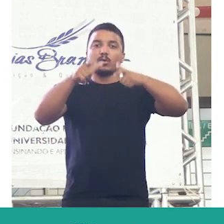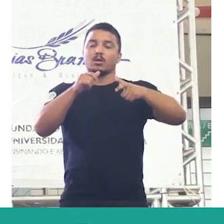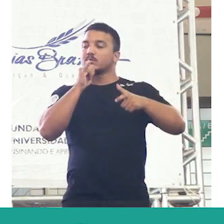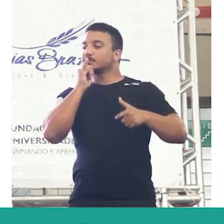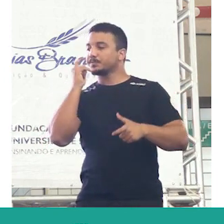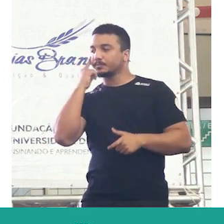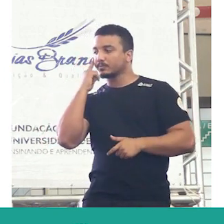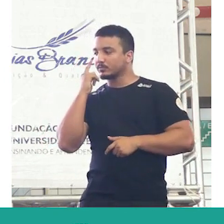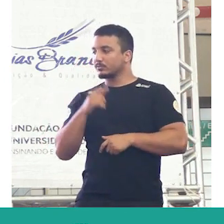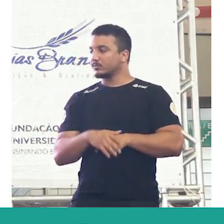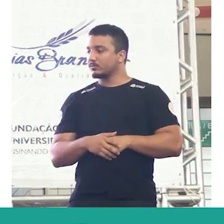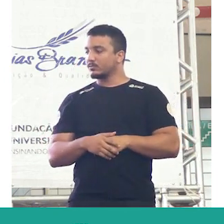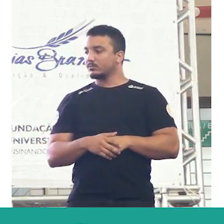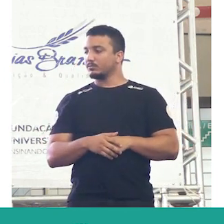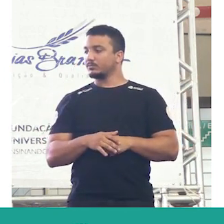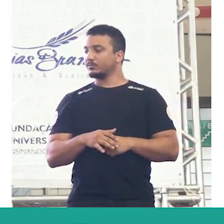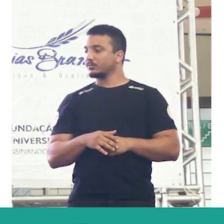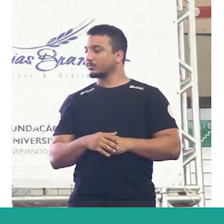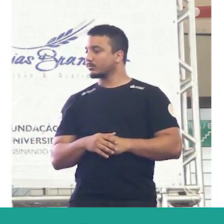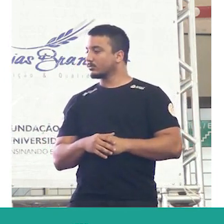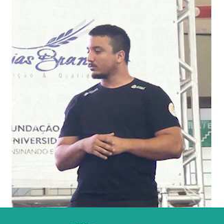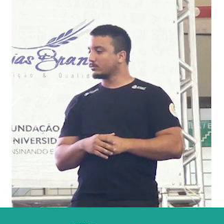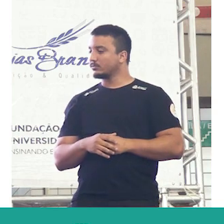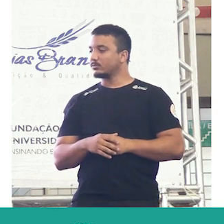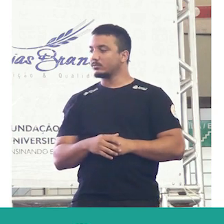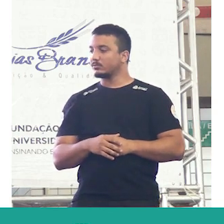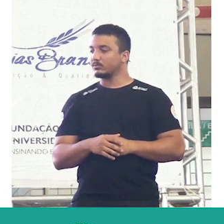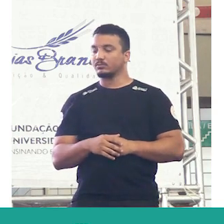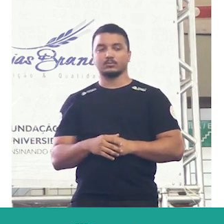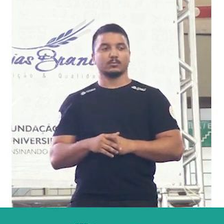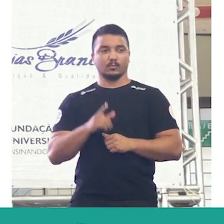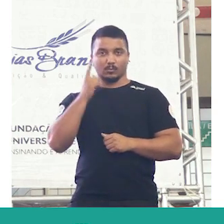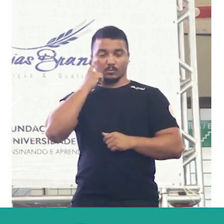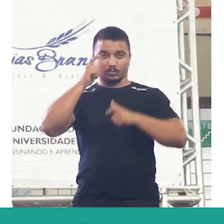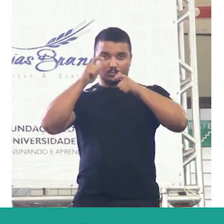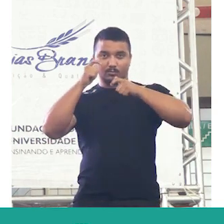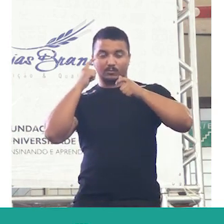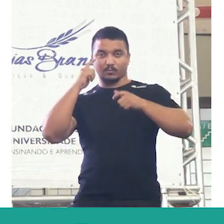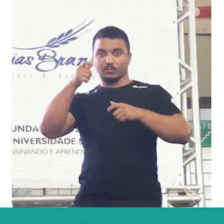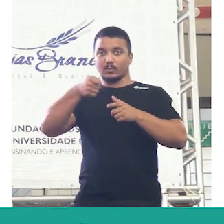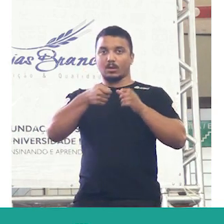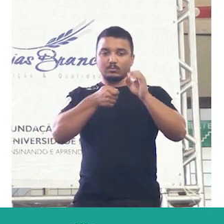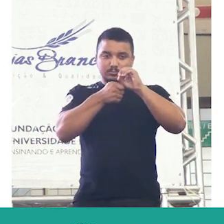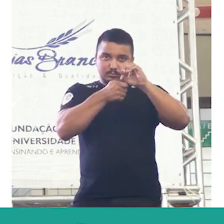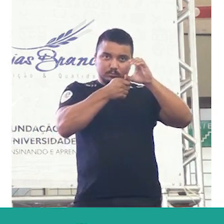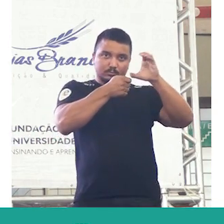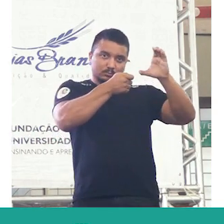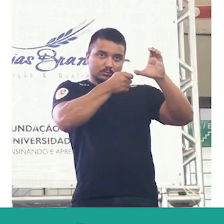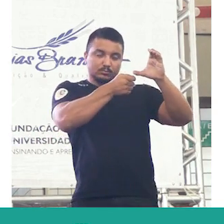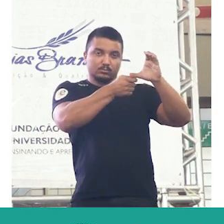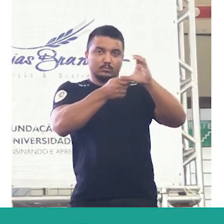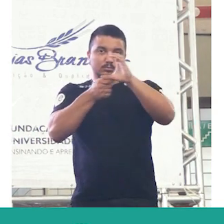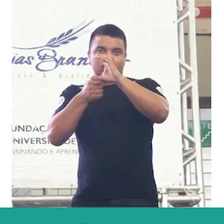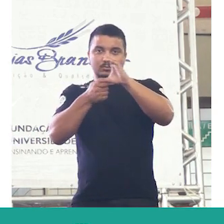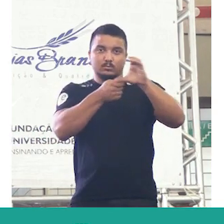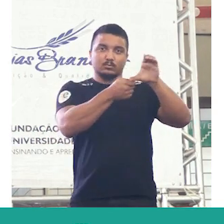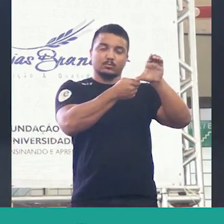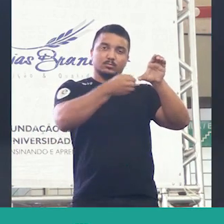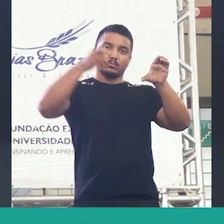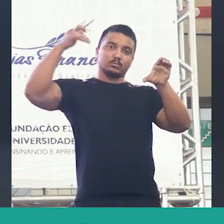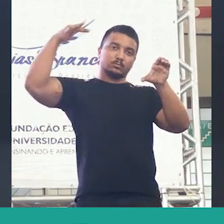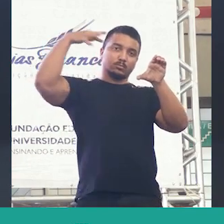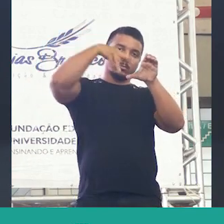nos raios. Olha os raios convergindo para um ponto só. Vocês estão vendo uma lupazinha aí? Os raios